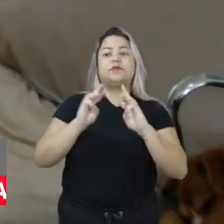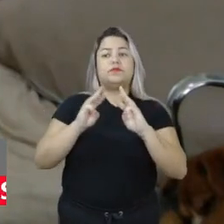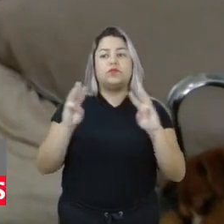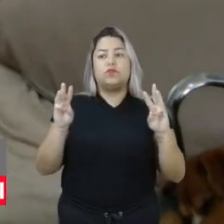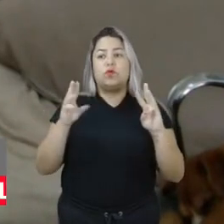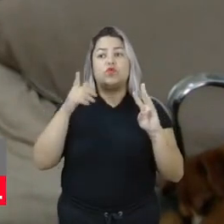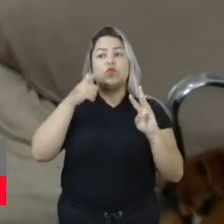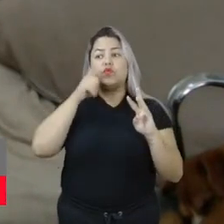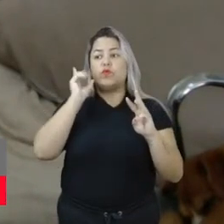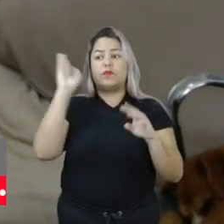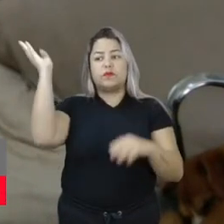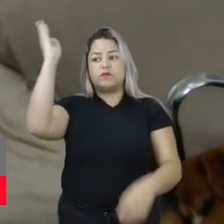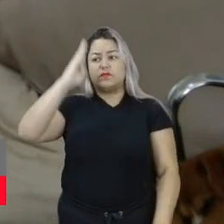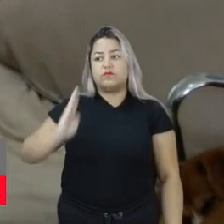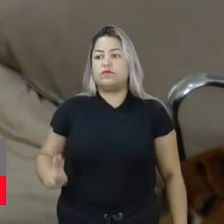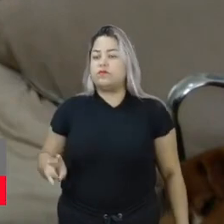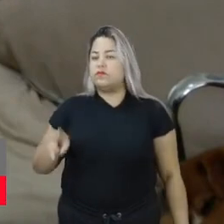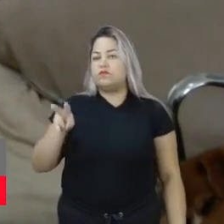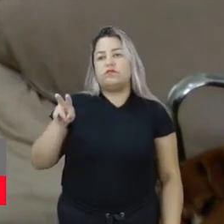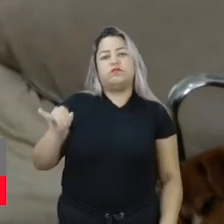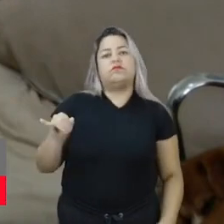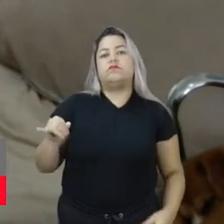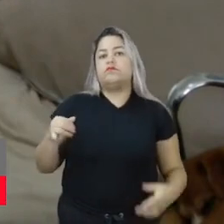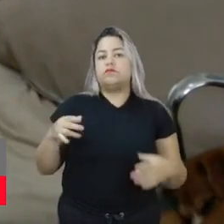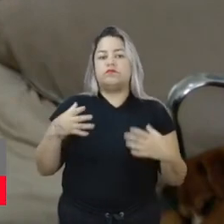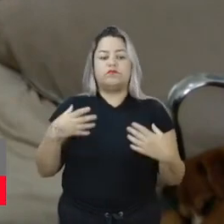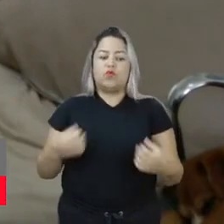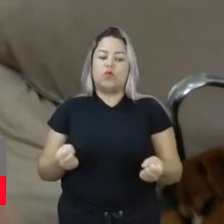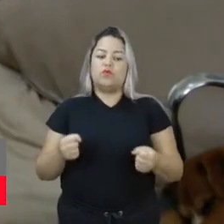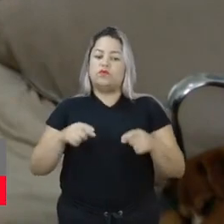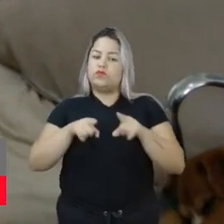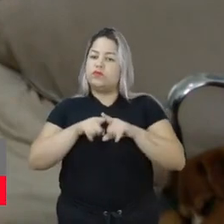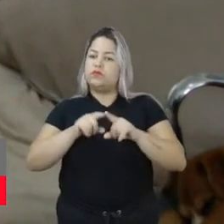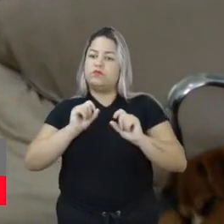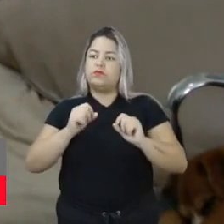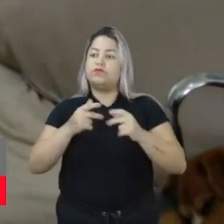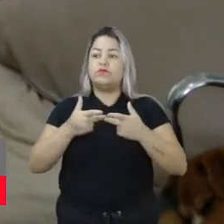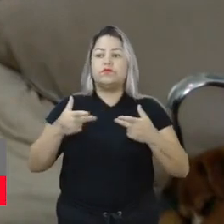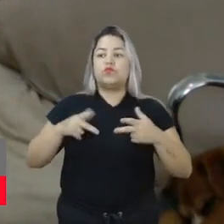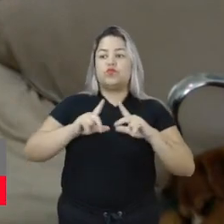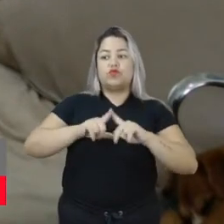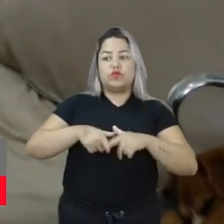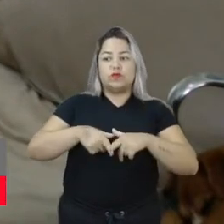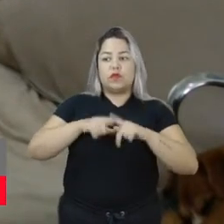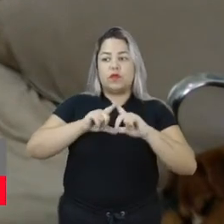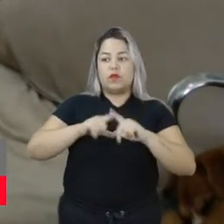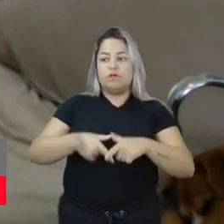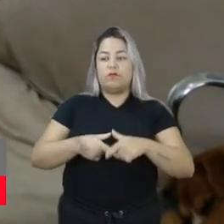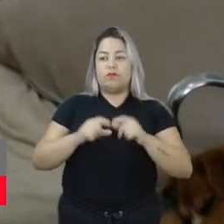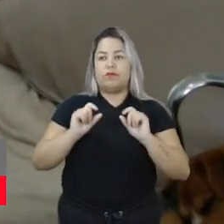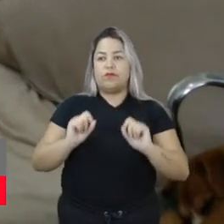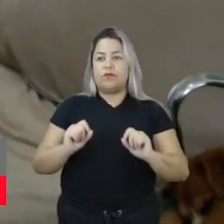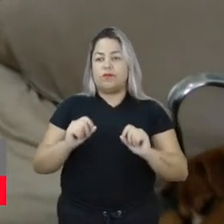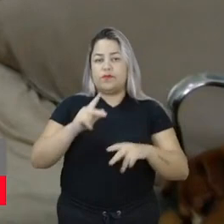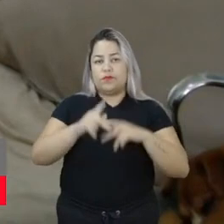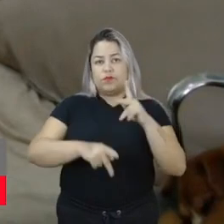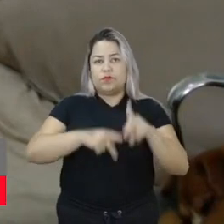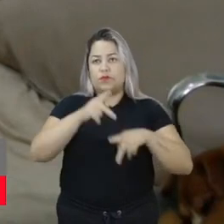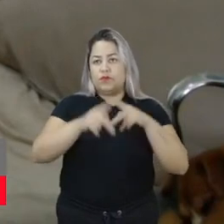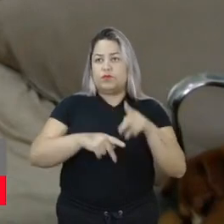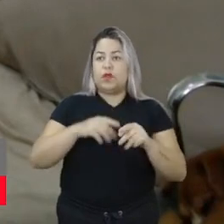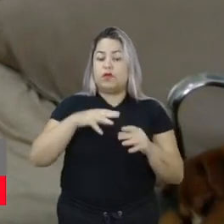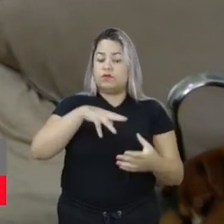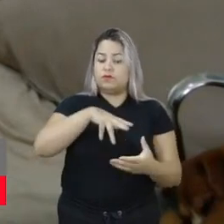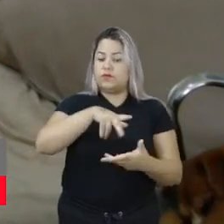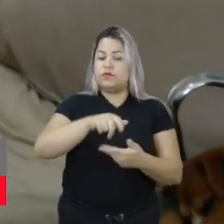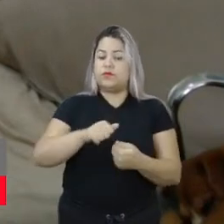Brasil não vai cair no jogo de Israel. O Itamaraty tem plena consciência da importância do povo israelense para o mundo,